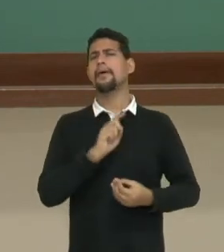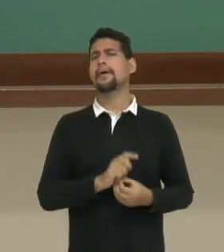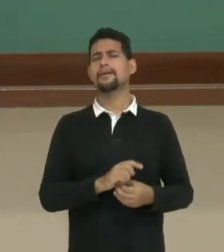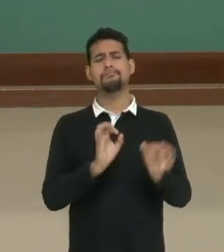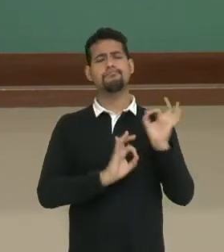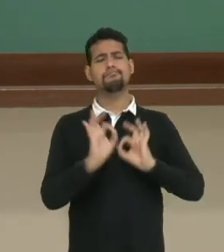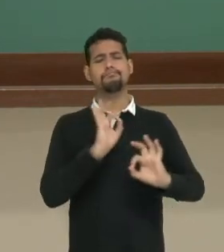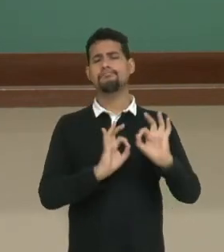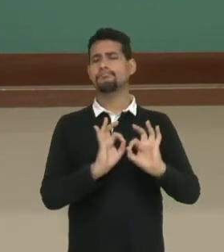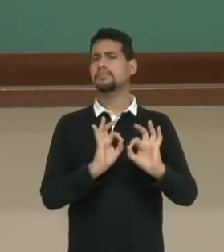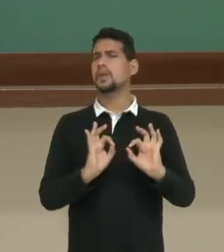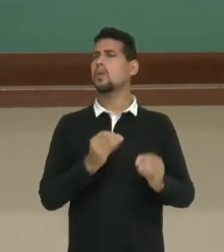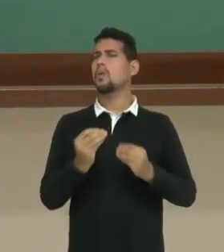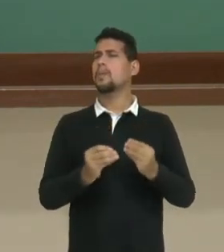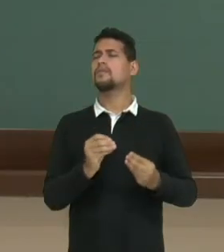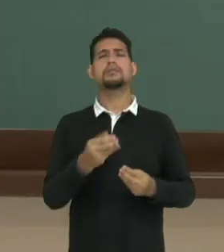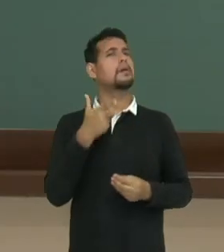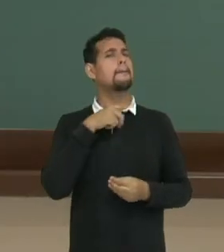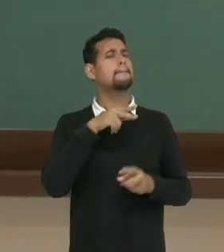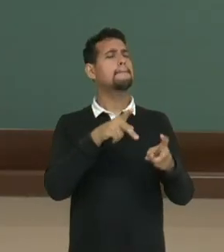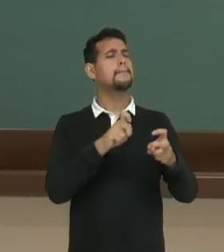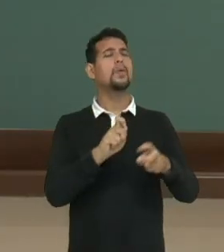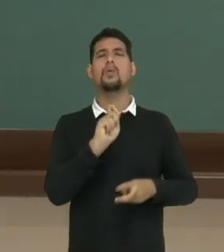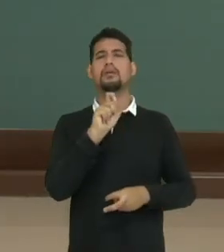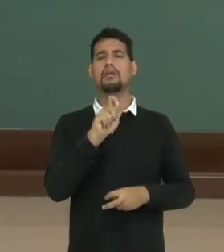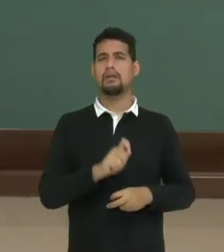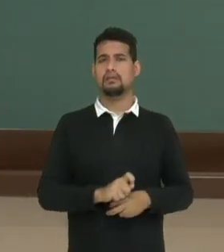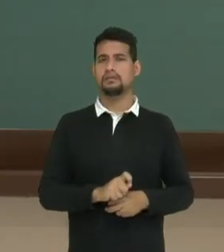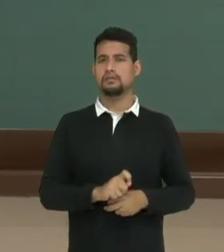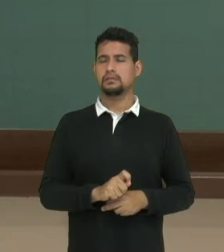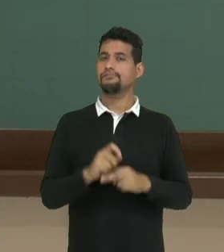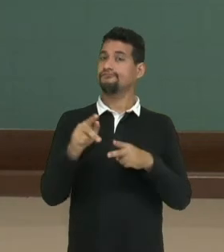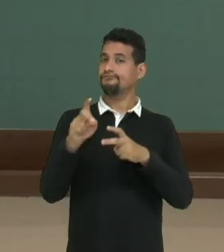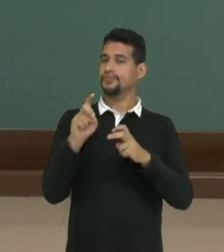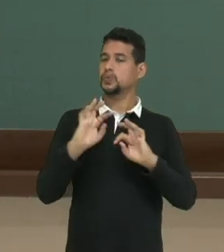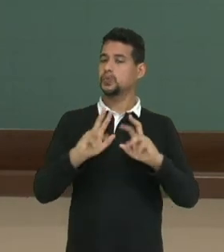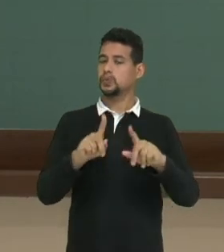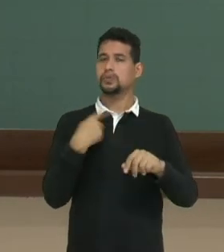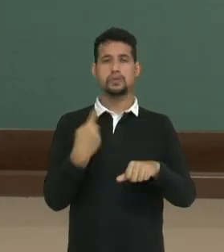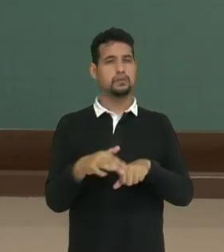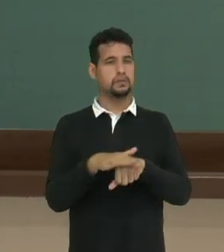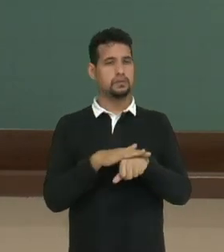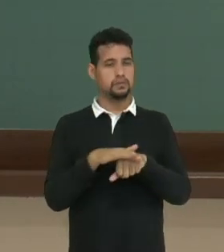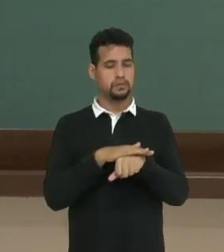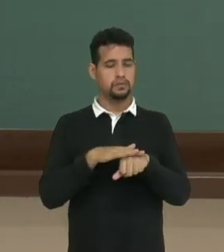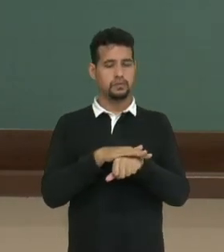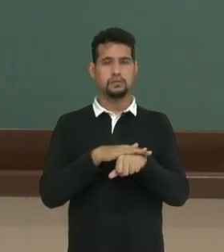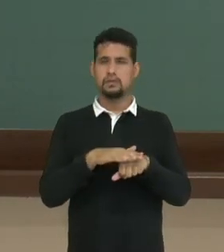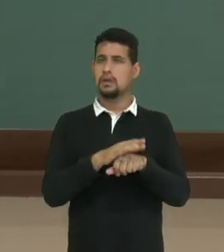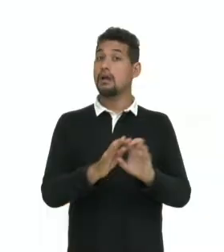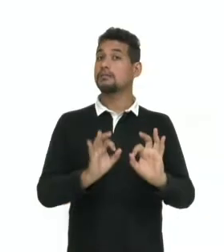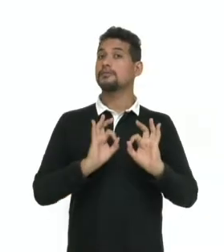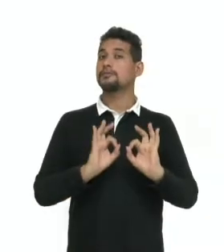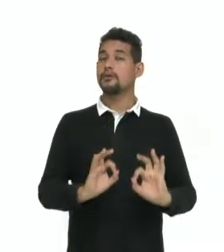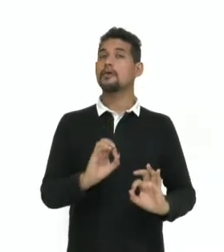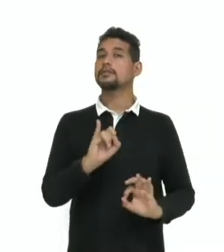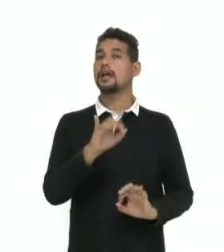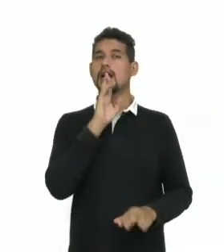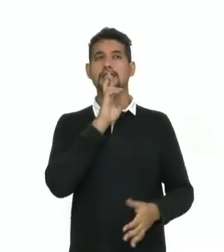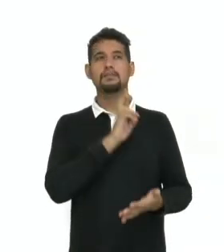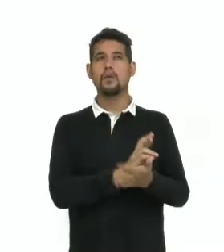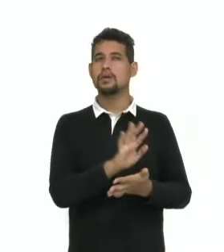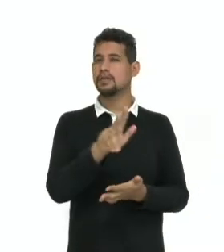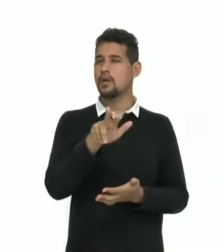foi fundamentado? O que vocês conseguiram perceber, tendo em vista o que a gente vem discutindo? Então, acertou quem disse